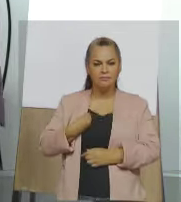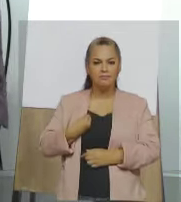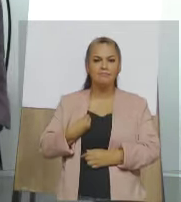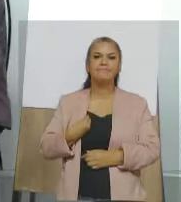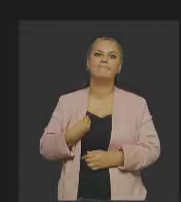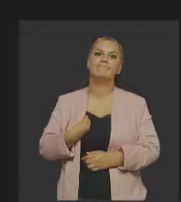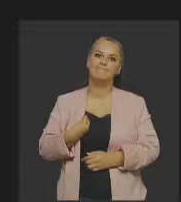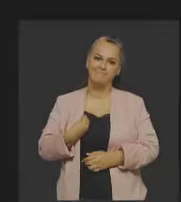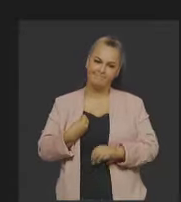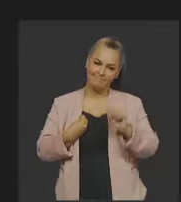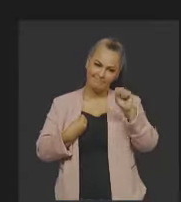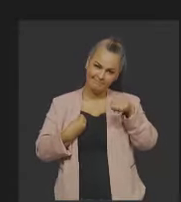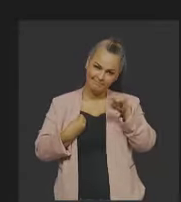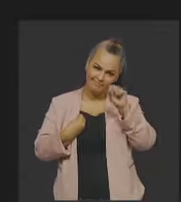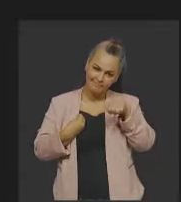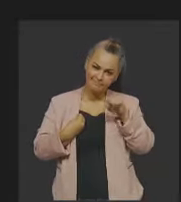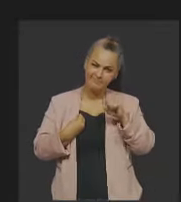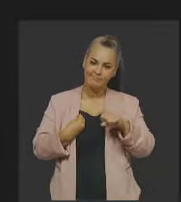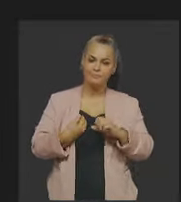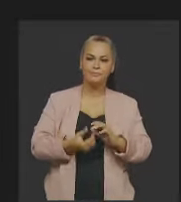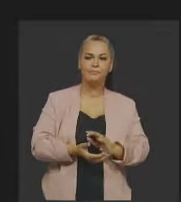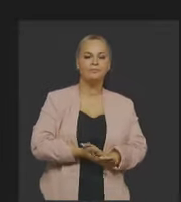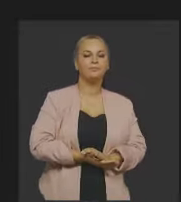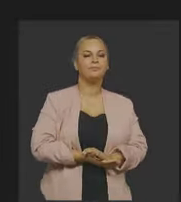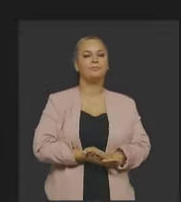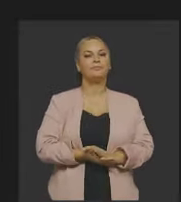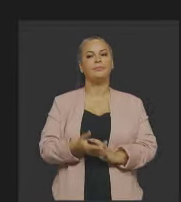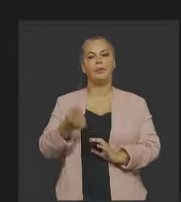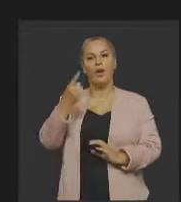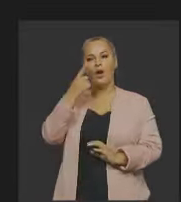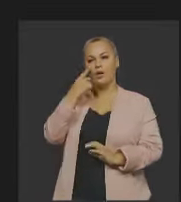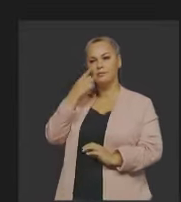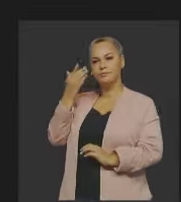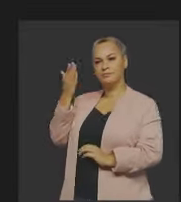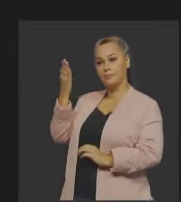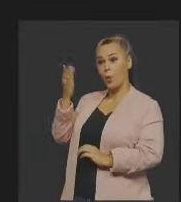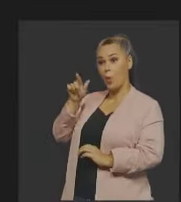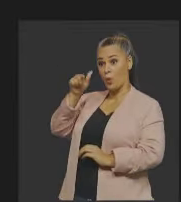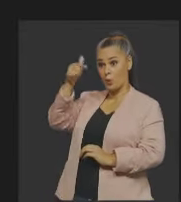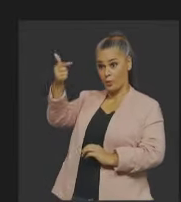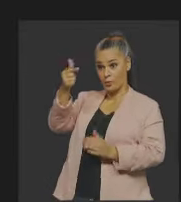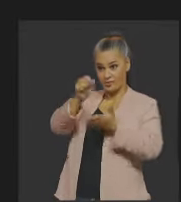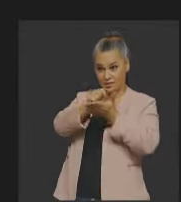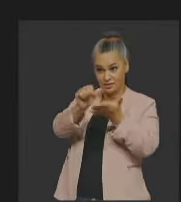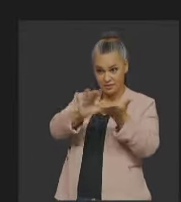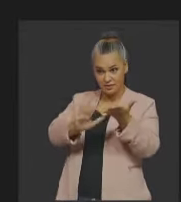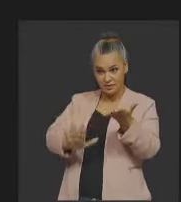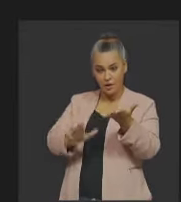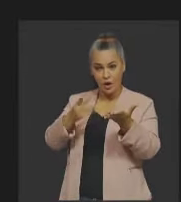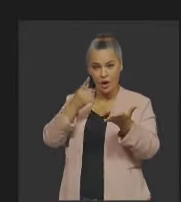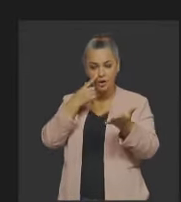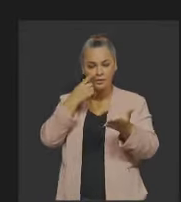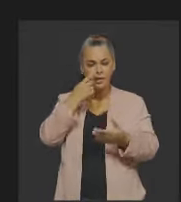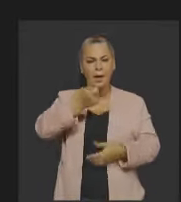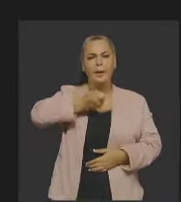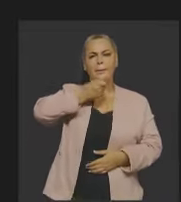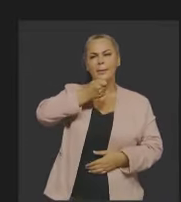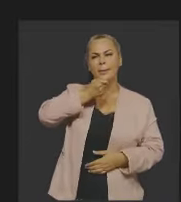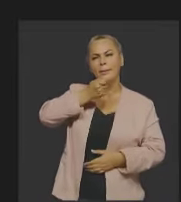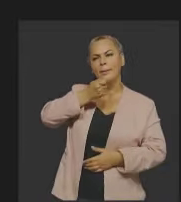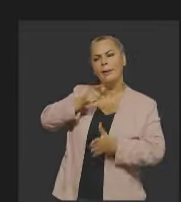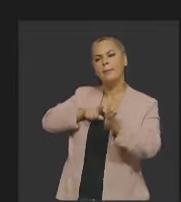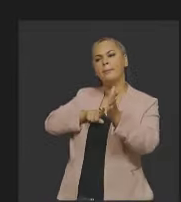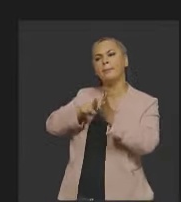Aqui está dizendo o seguinte, olha, entreviste alguém que esteja trabalhando, é uma outra atividade, né? Entreviste alguém que esteja trabalhando em